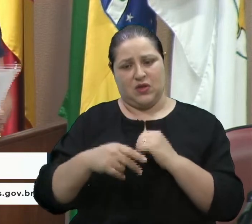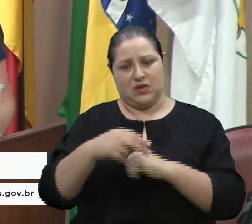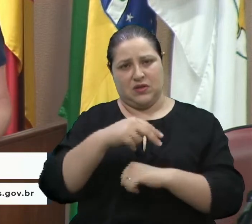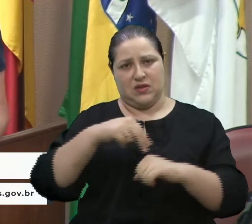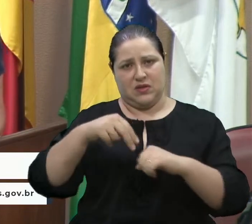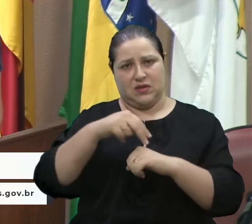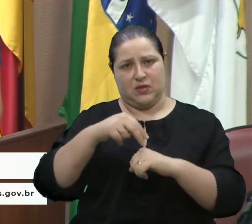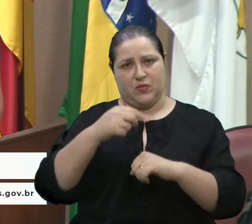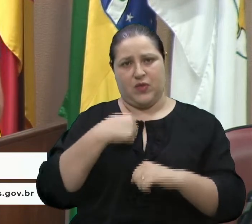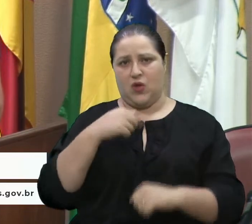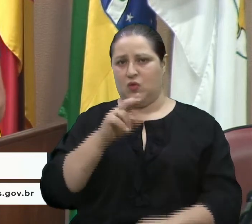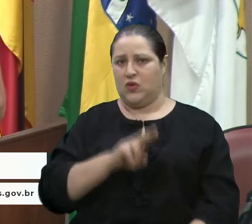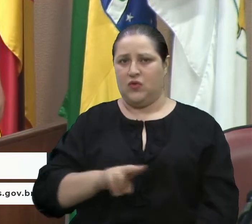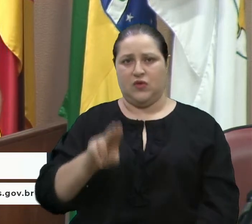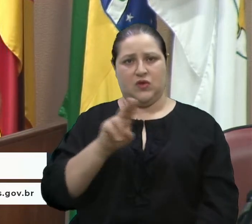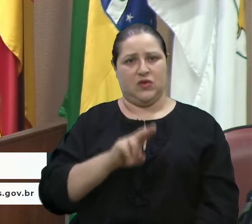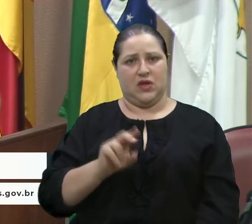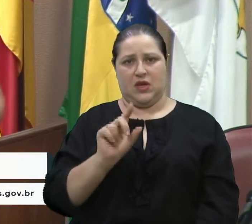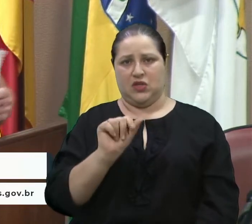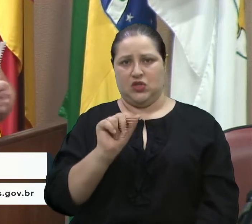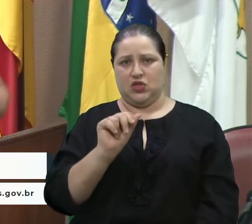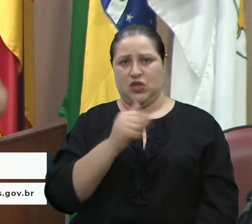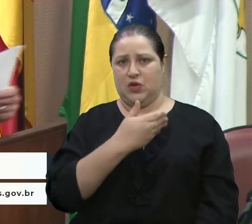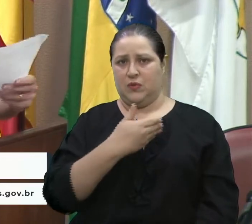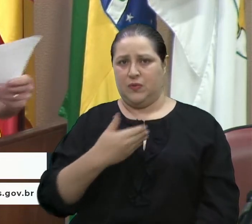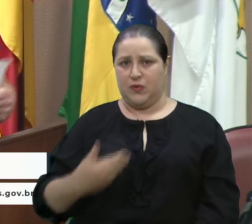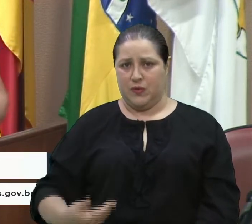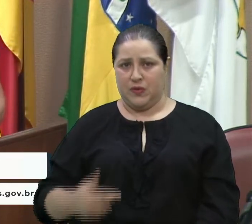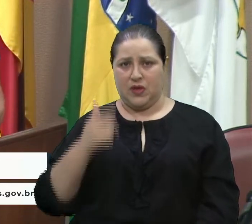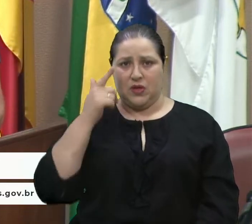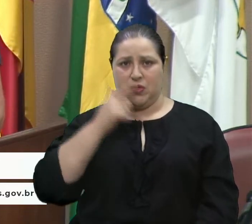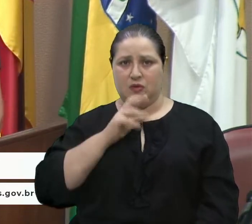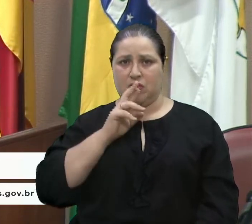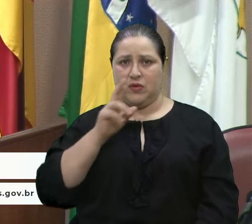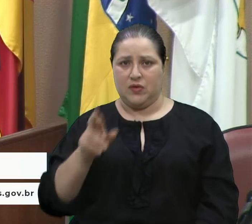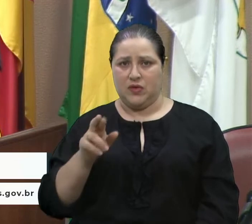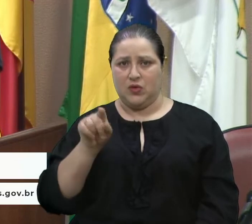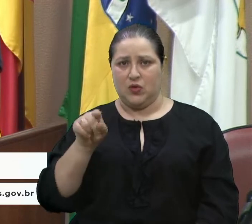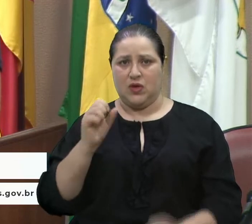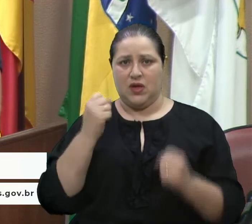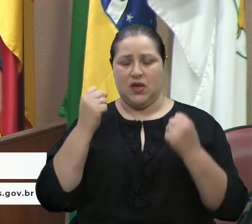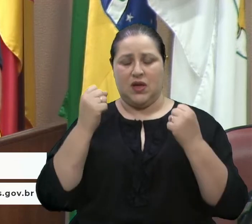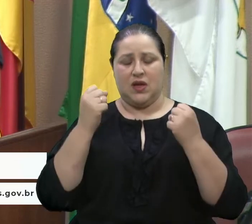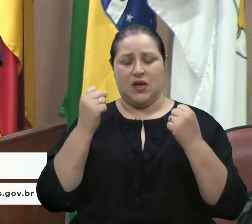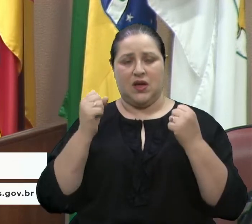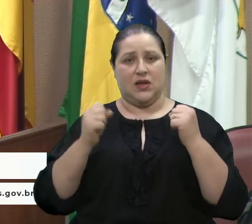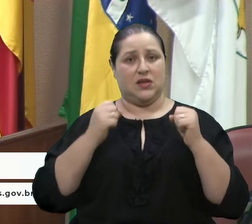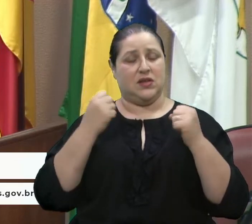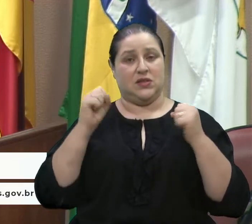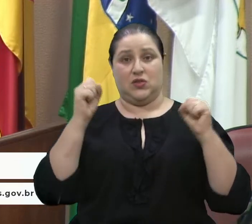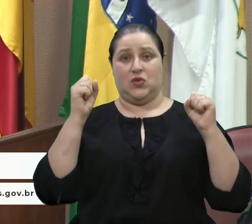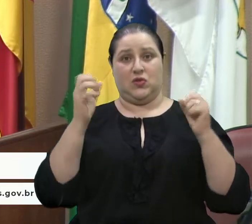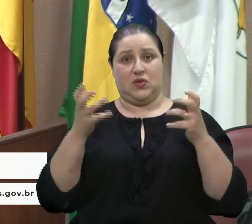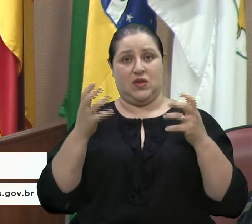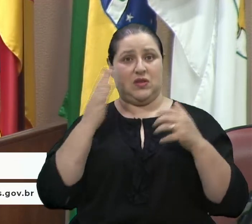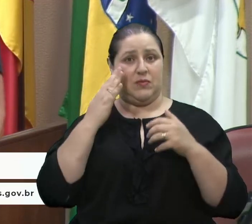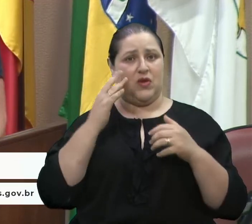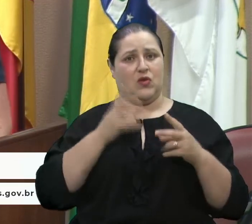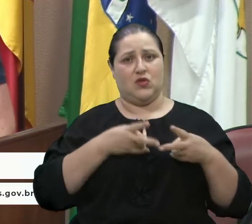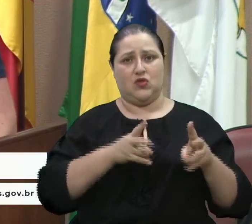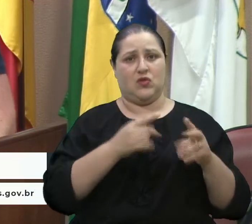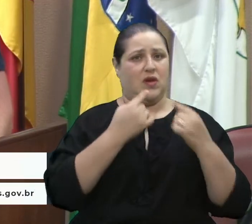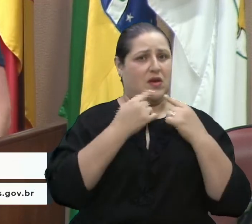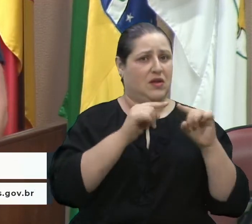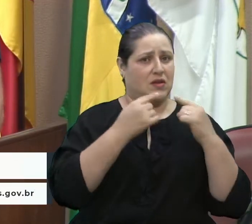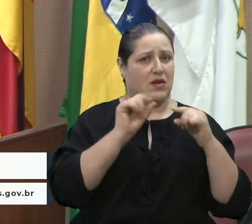eu não usarei dinheiro público, vereador Lucas, respondendo a sua pergunta que o senhor estava ansioso. continuarei criticando quem usa. Se quiserem